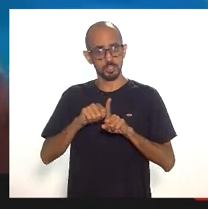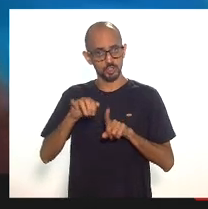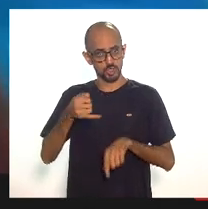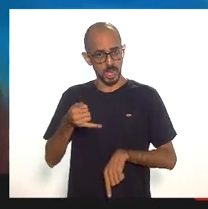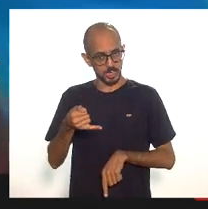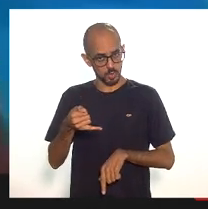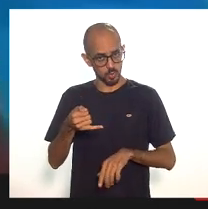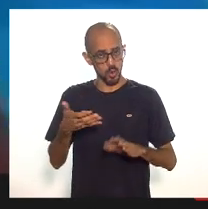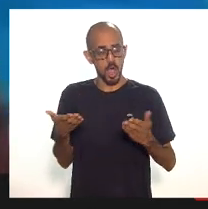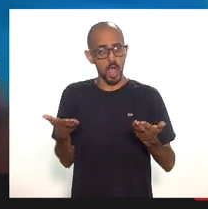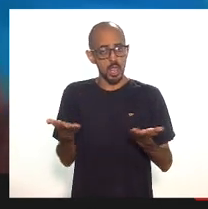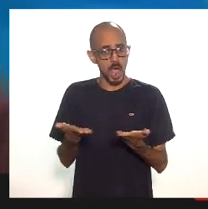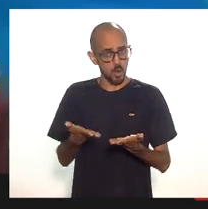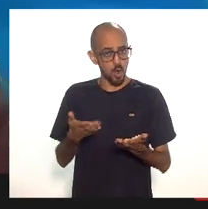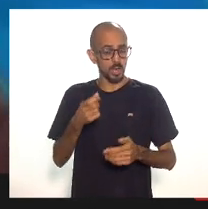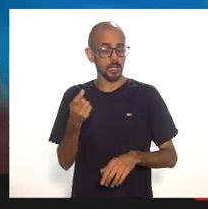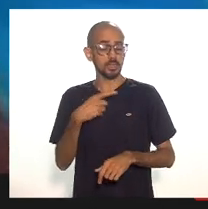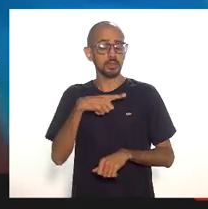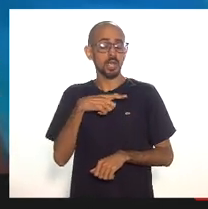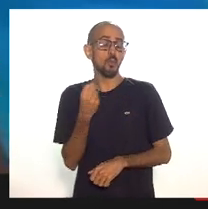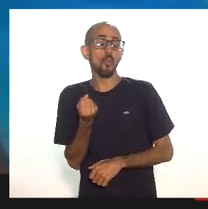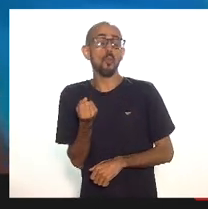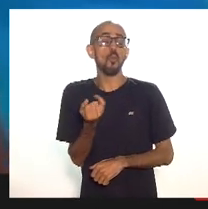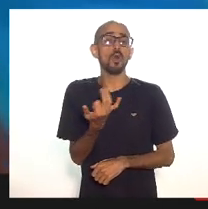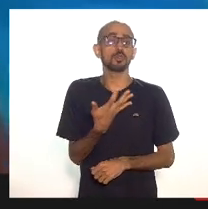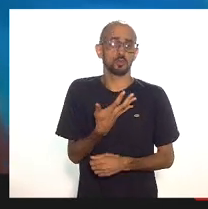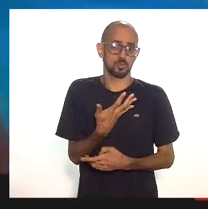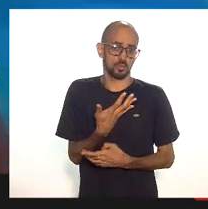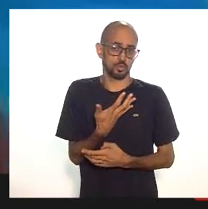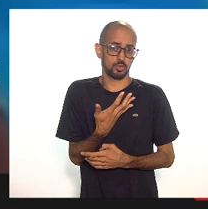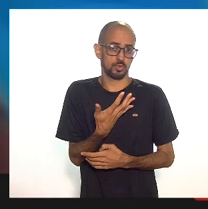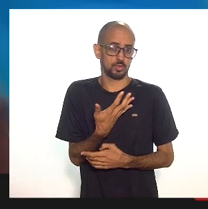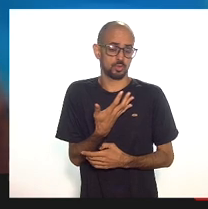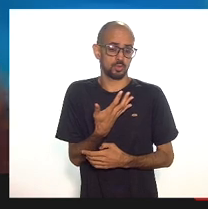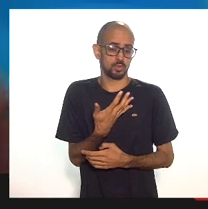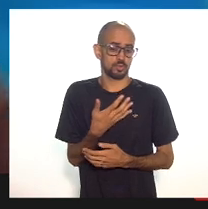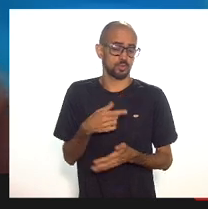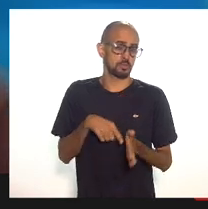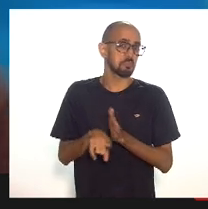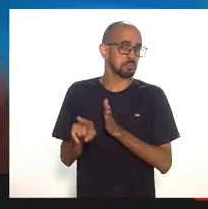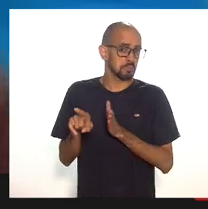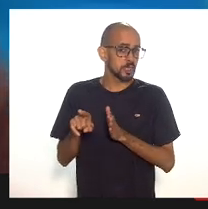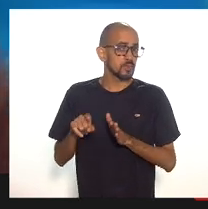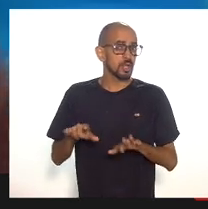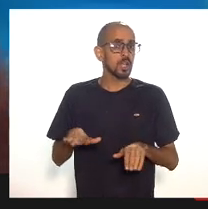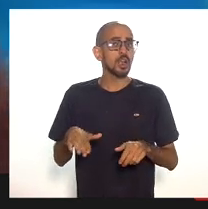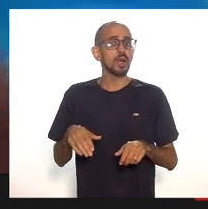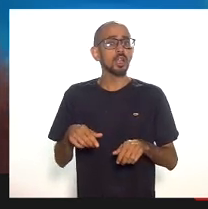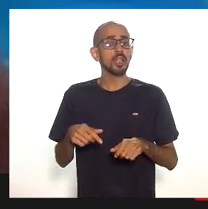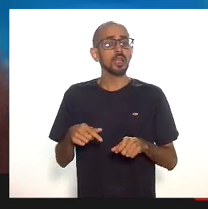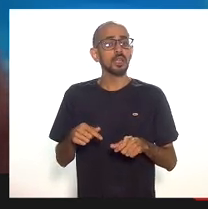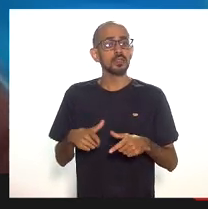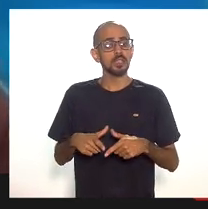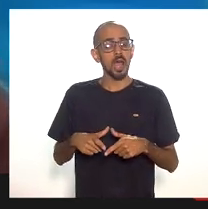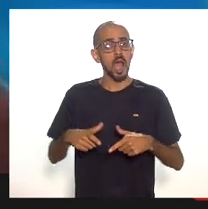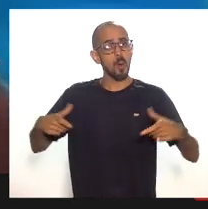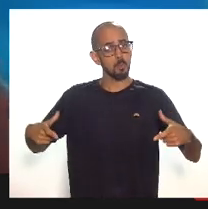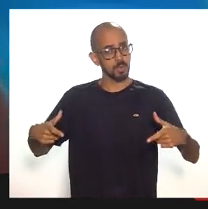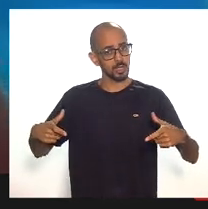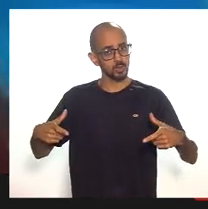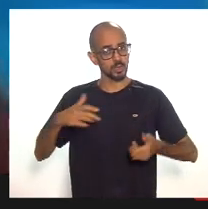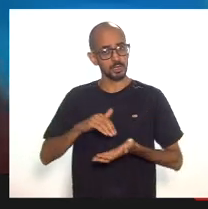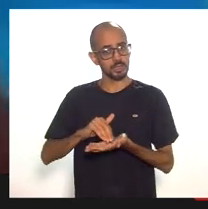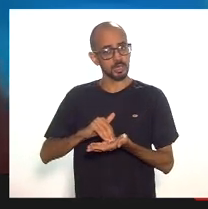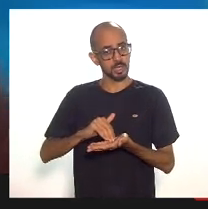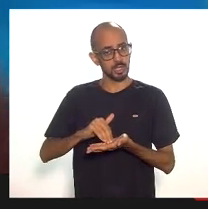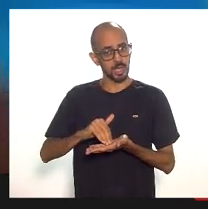de campanha? E agora, quantos existem? A partir daí, essa ampliação que a Secretaria Municipal de Saúde tem feito, que não é